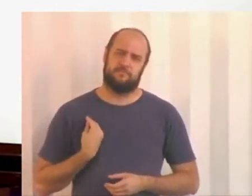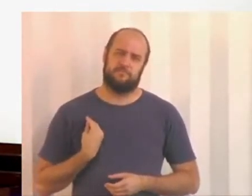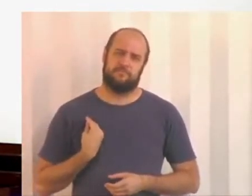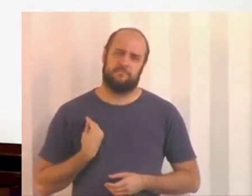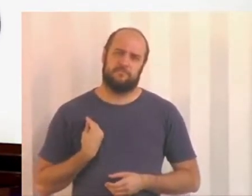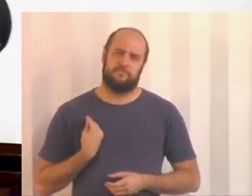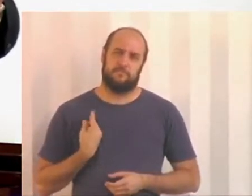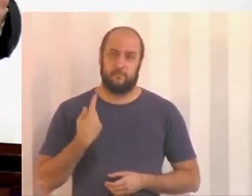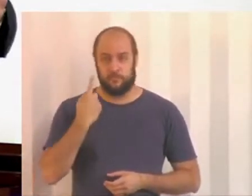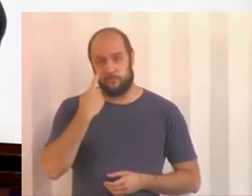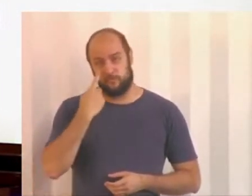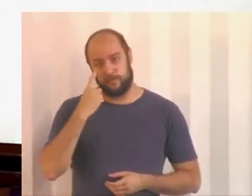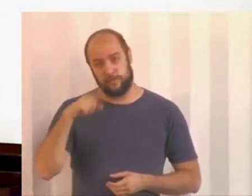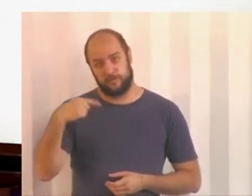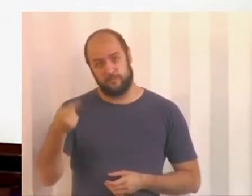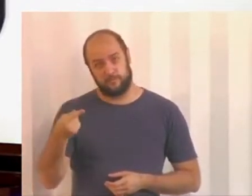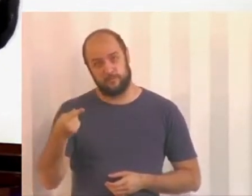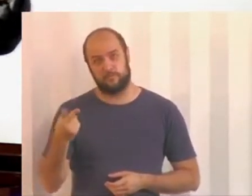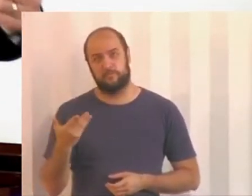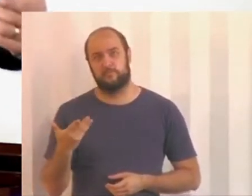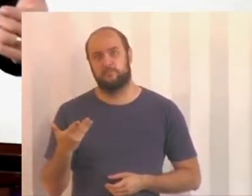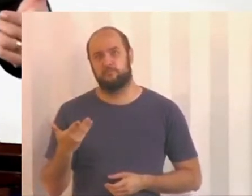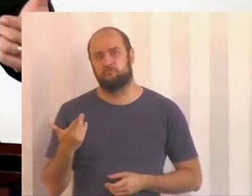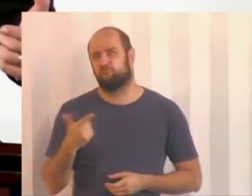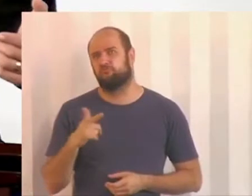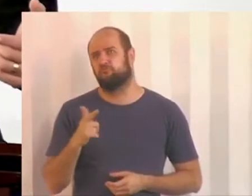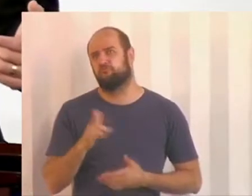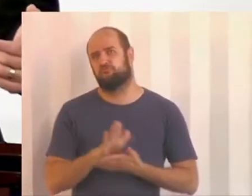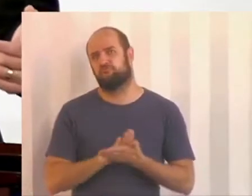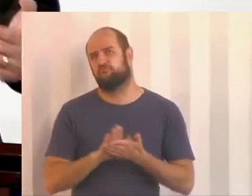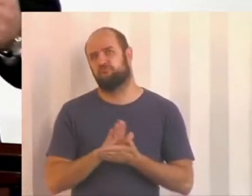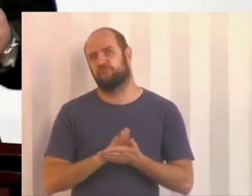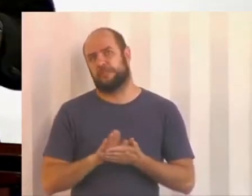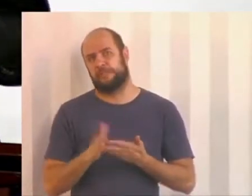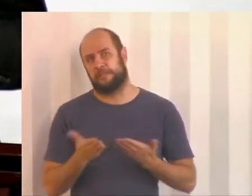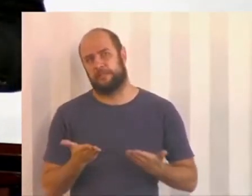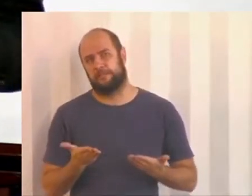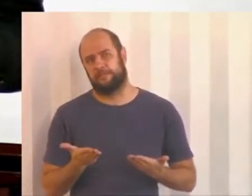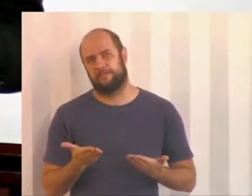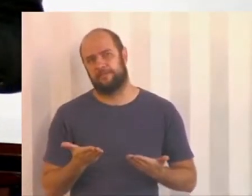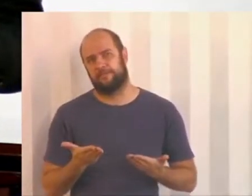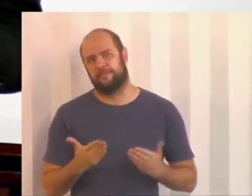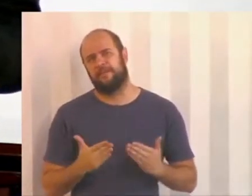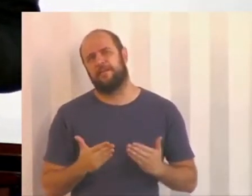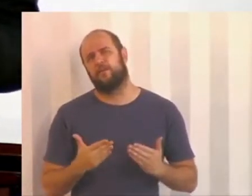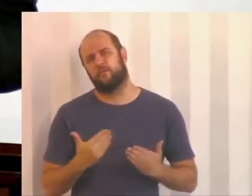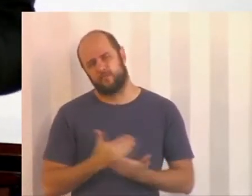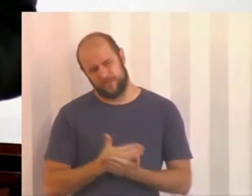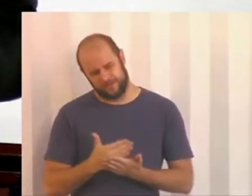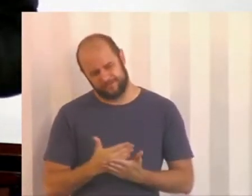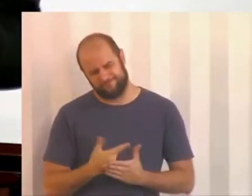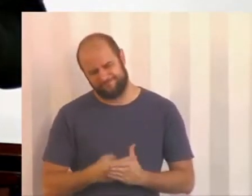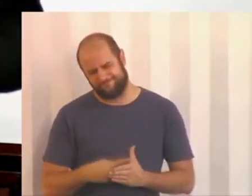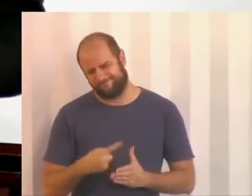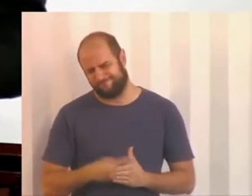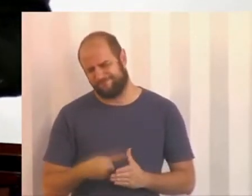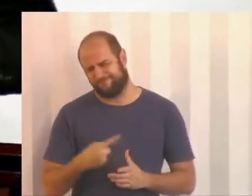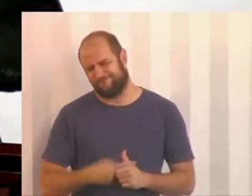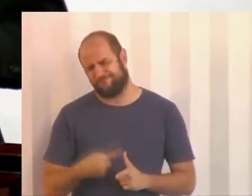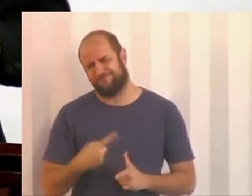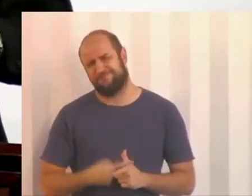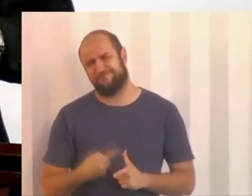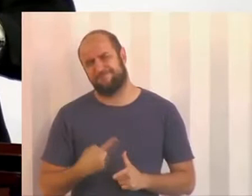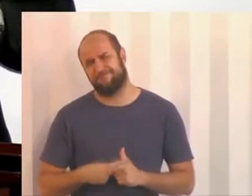ver depois que quando isso não acontece, problemas sérios acontecem na